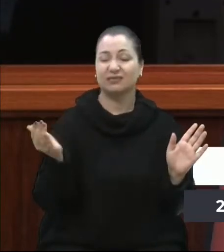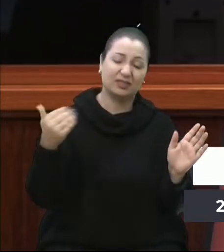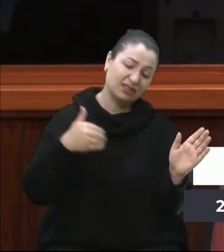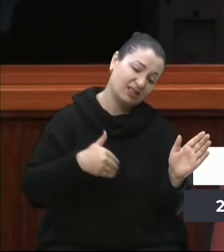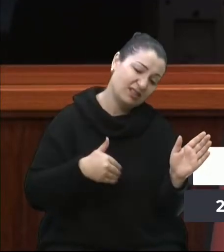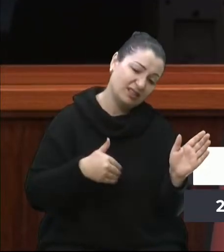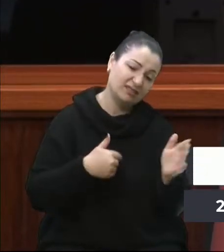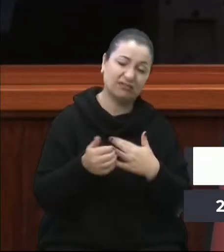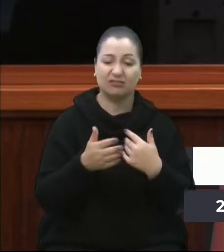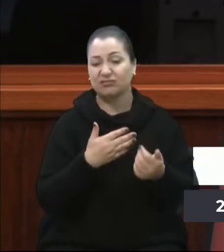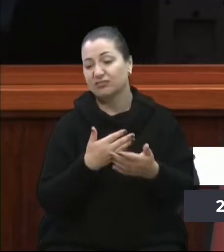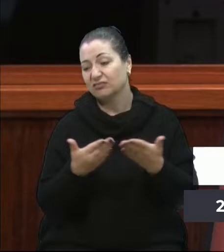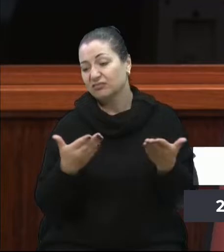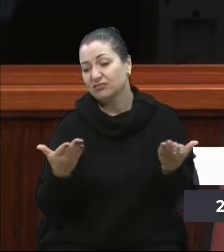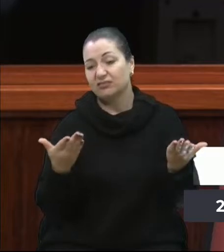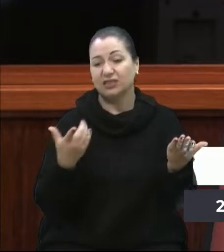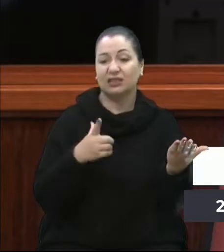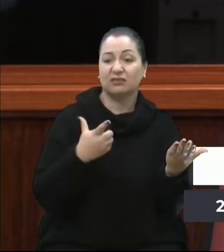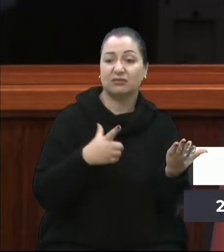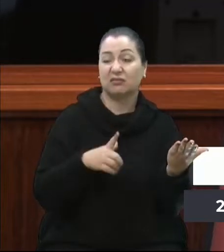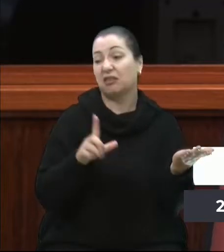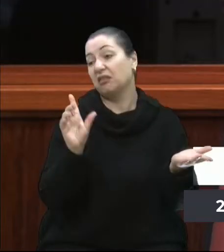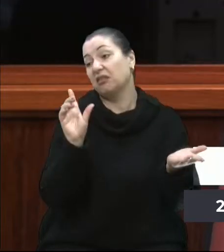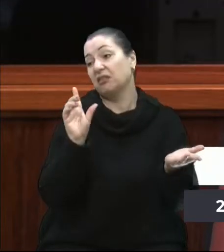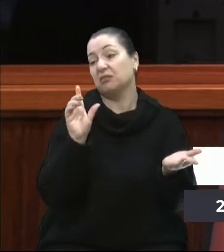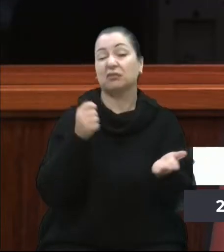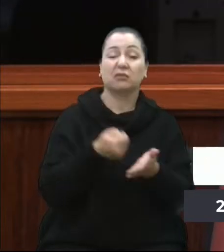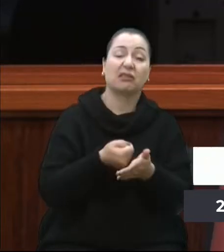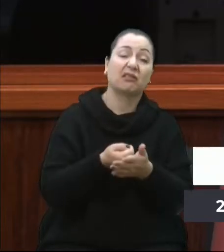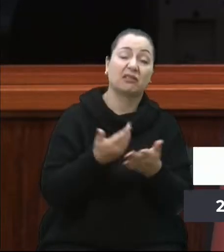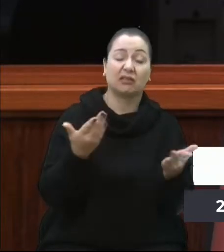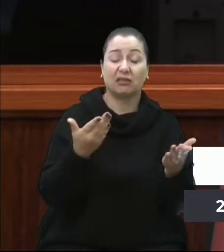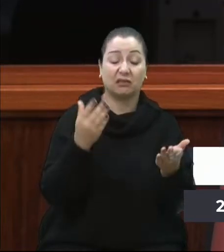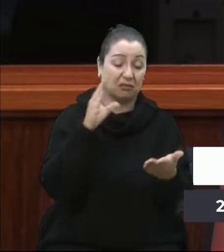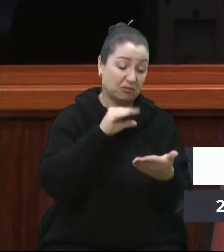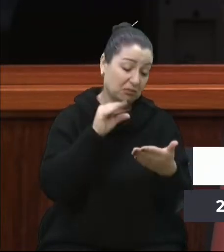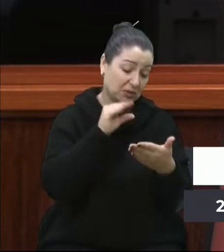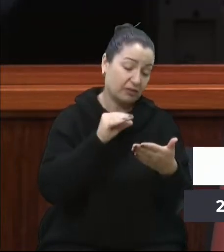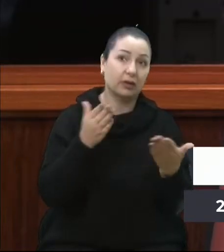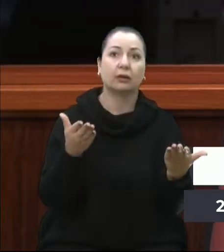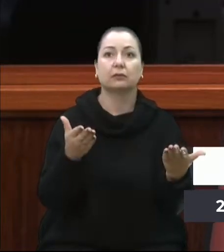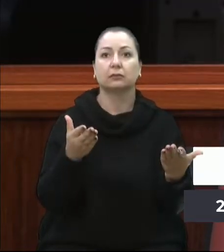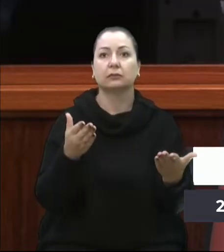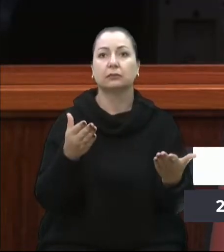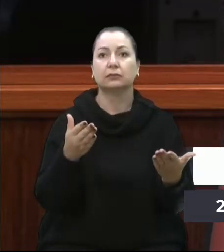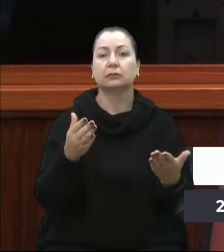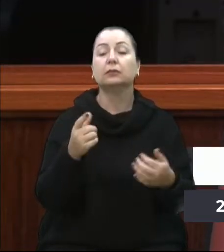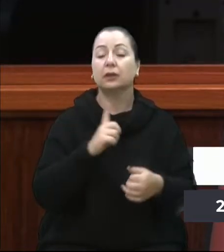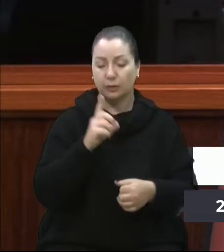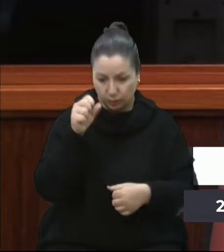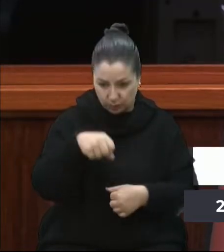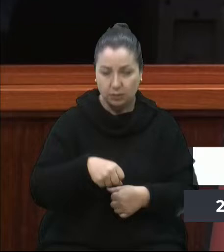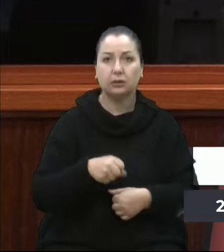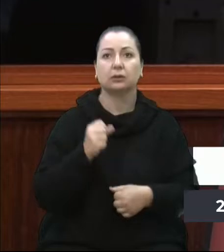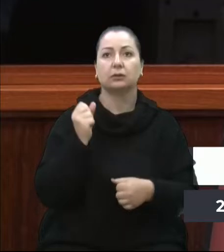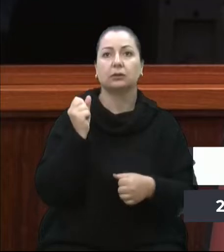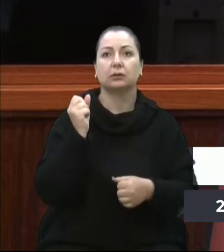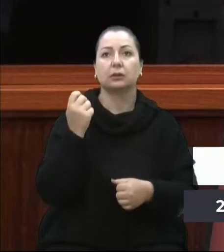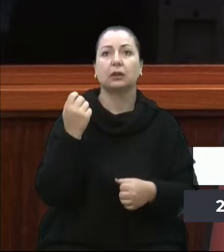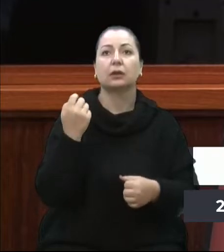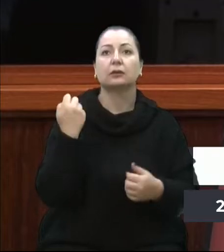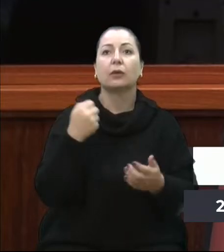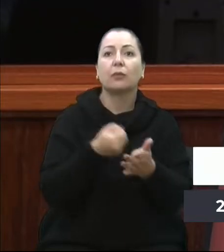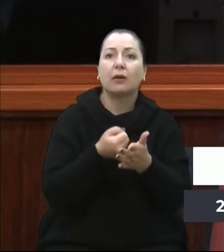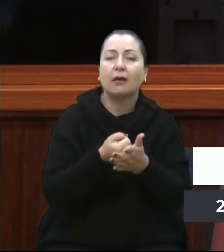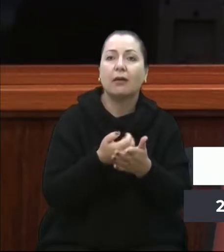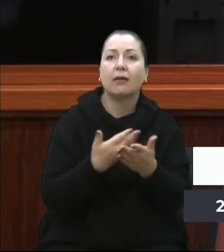gente não tem o dever de se ater. A gente se viu no dever de se ater devido a isso, devido à